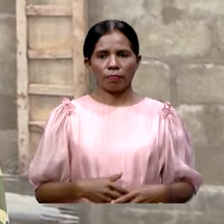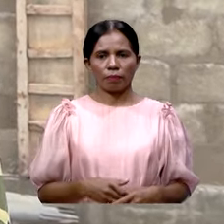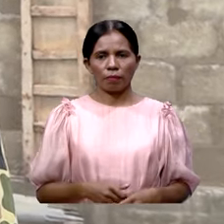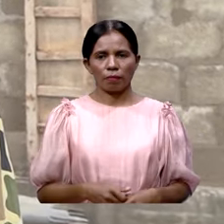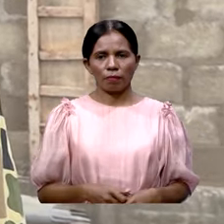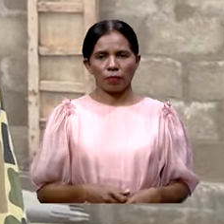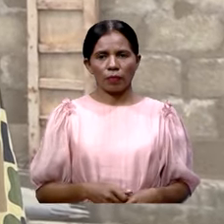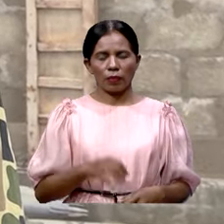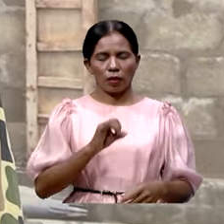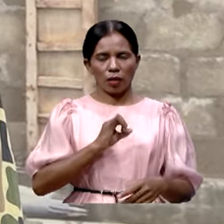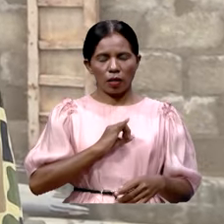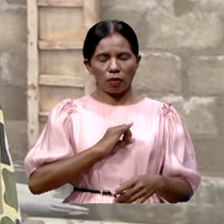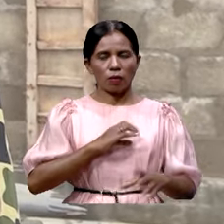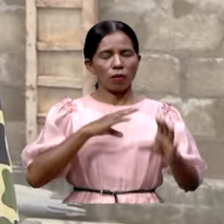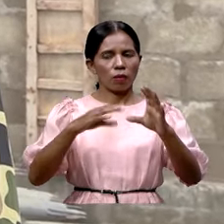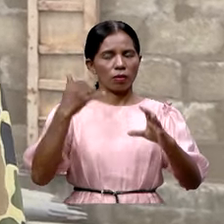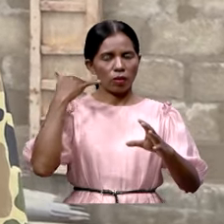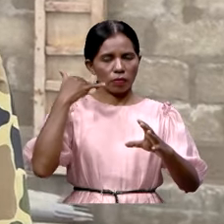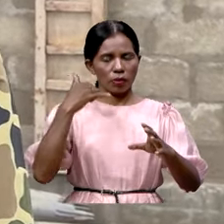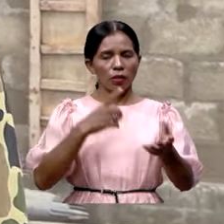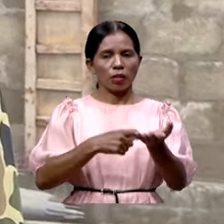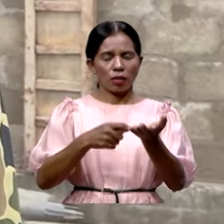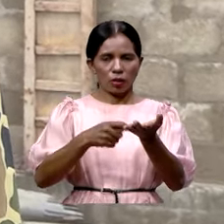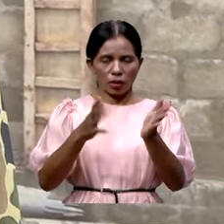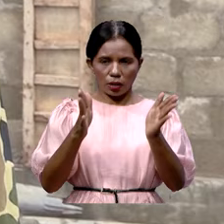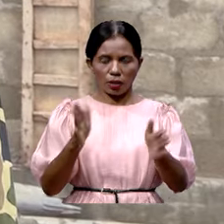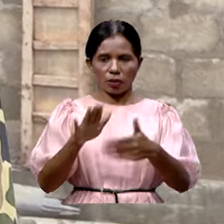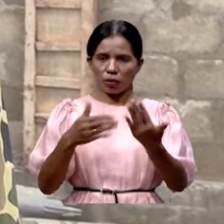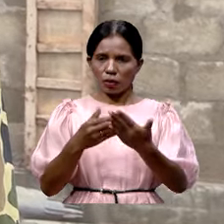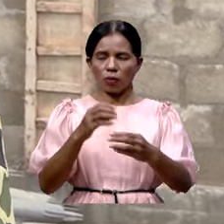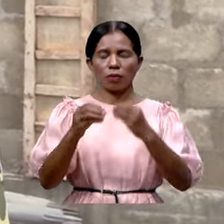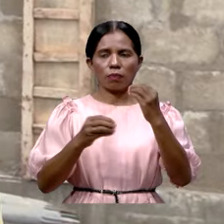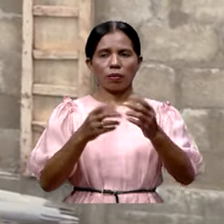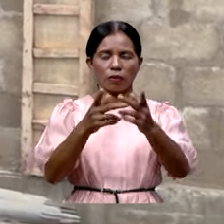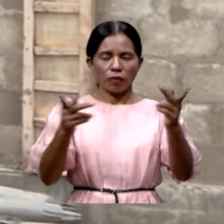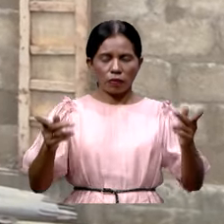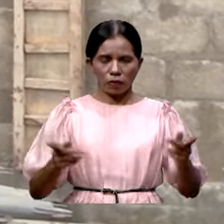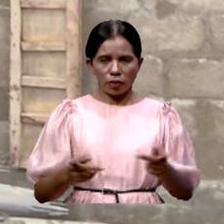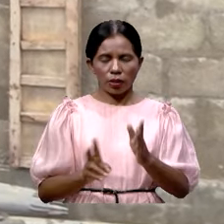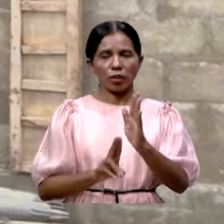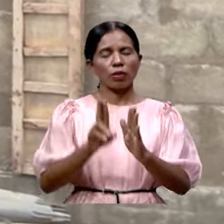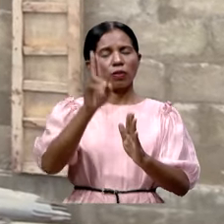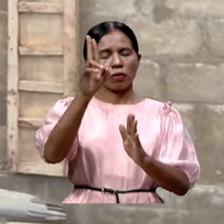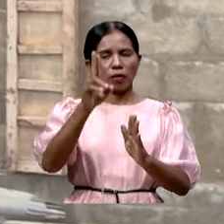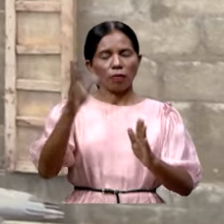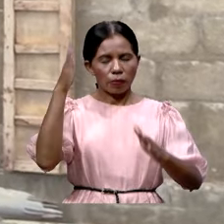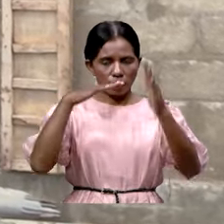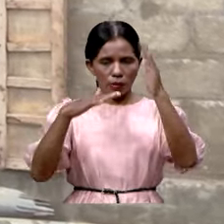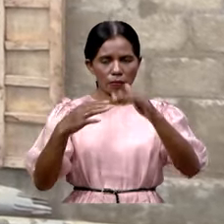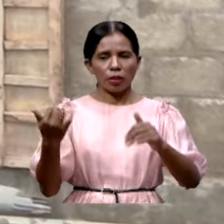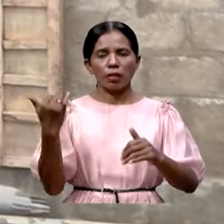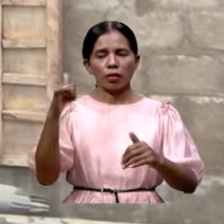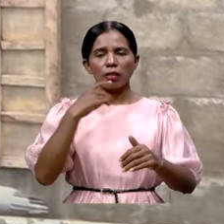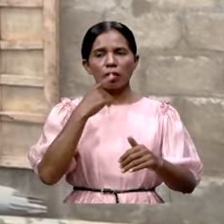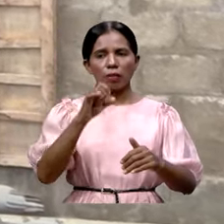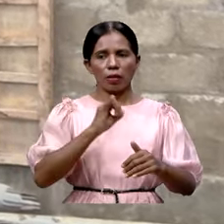Yane hau kontaktu direita ho itene tekniku sira. Lili kona ba itene ya fatin tore ne rasik. E problema ne vema kisira kestiona ba hau